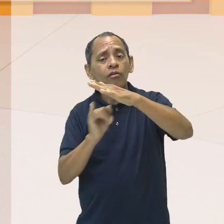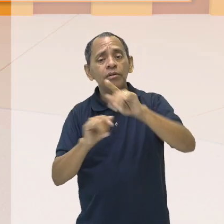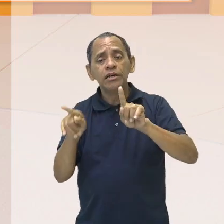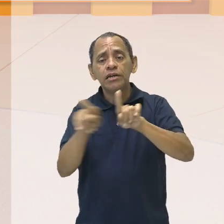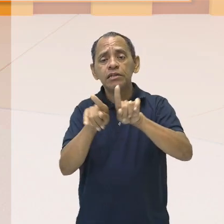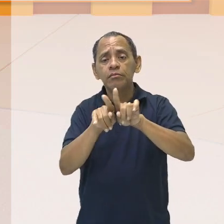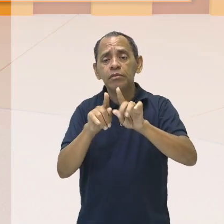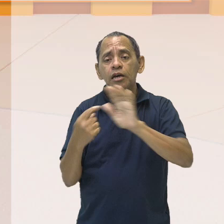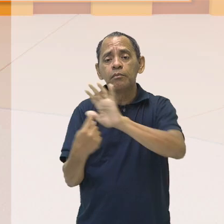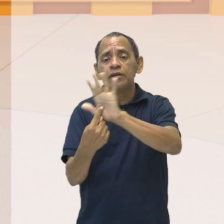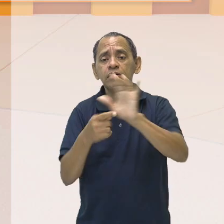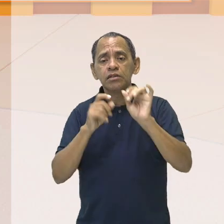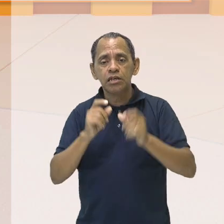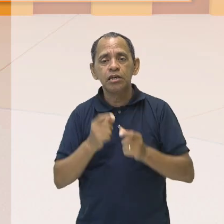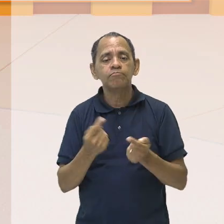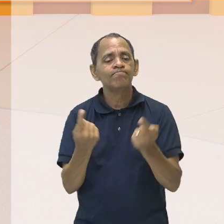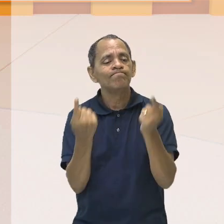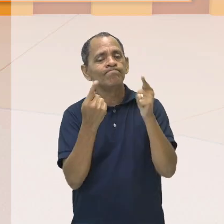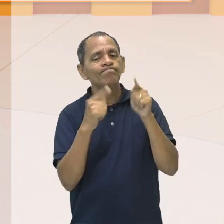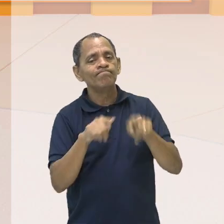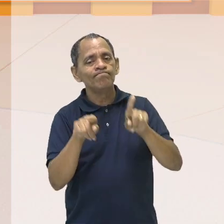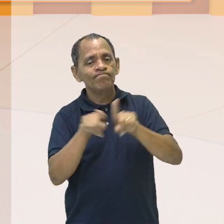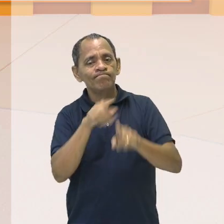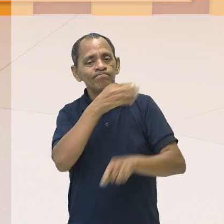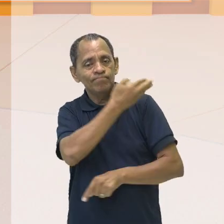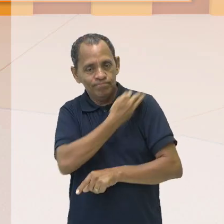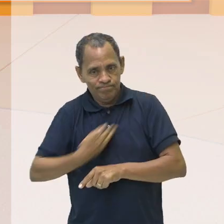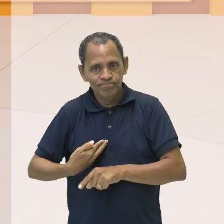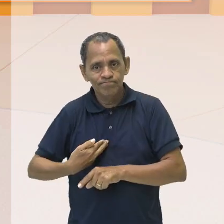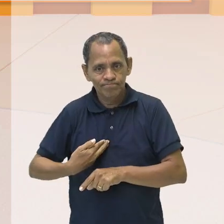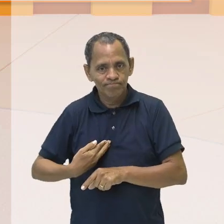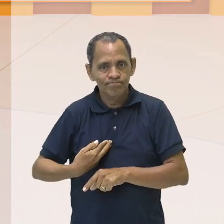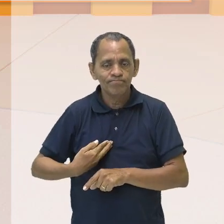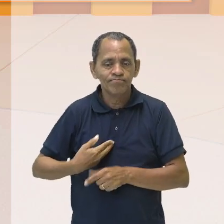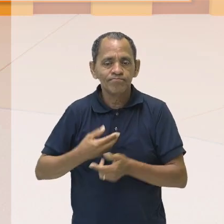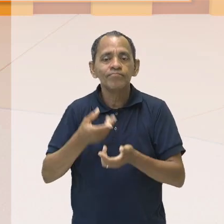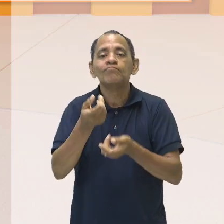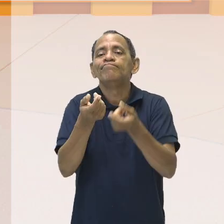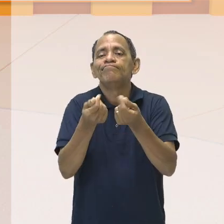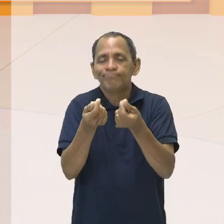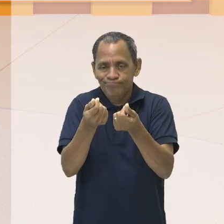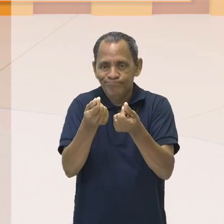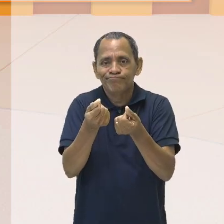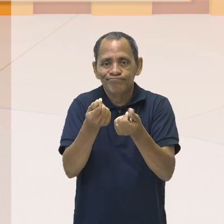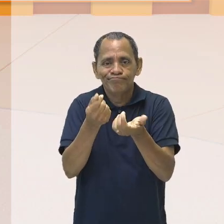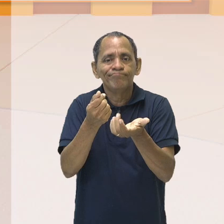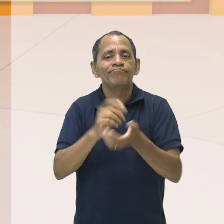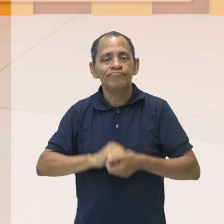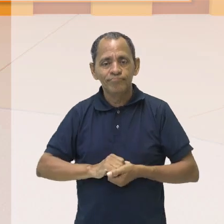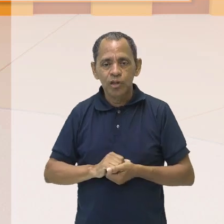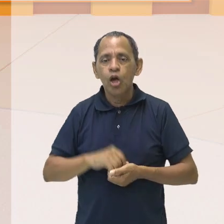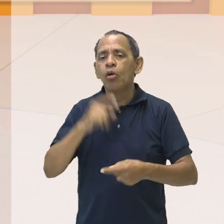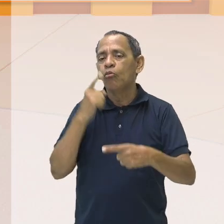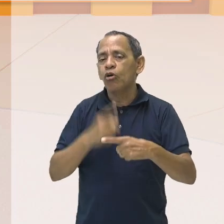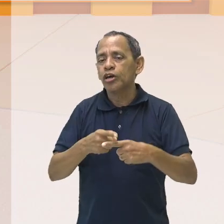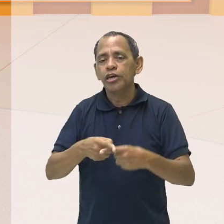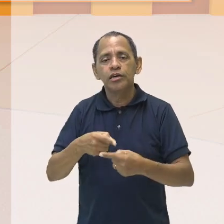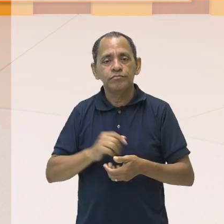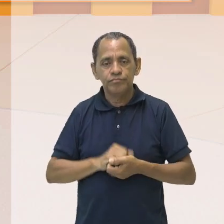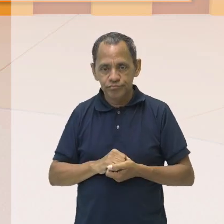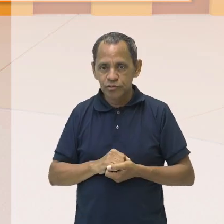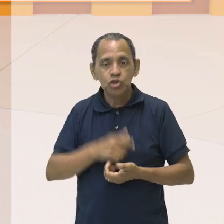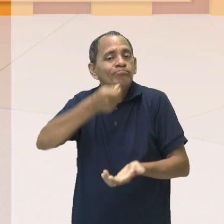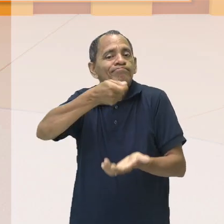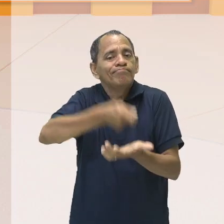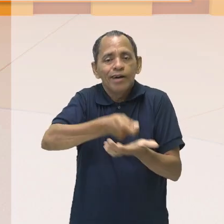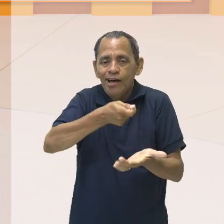representa um desafio para o governo em termos de arrecadação fiscal. fiscal. Por quê? Porque esses